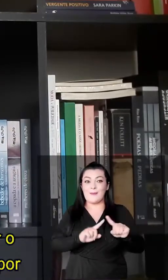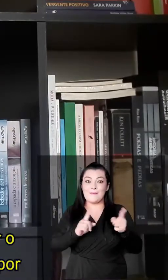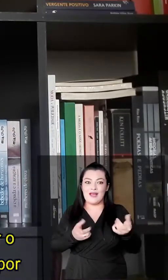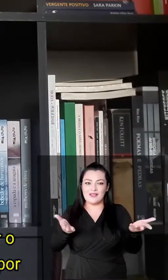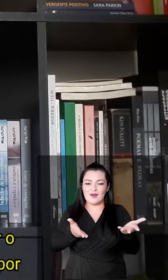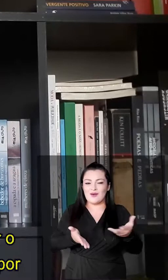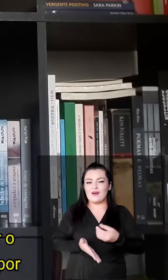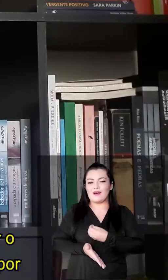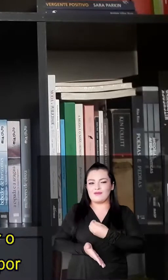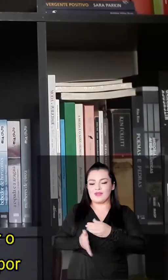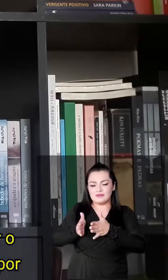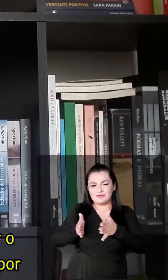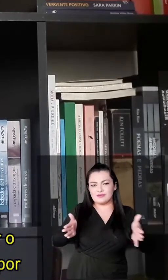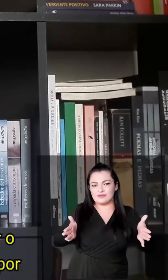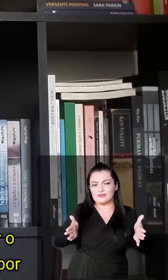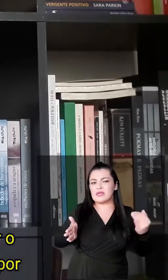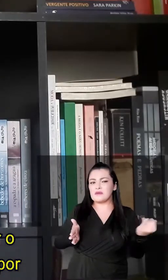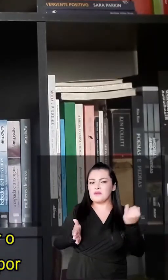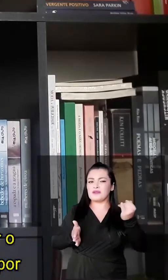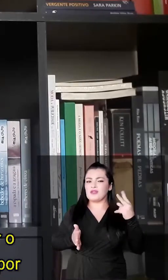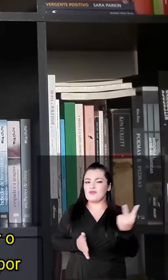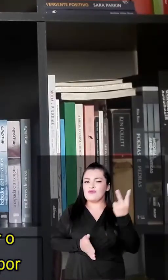momento para valorizar o que eu não via?